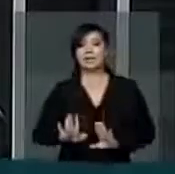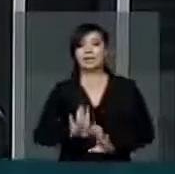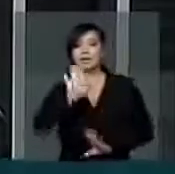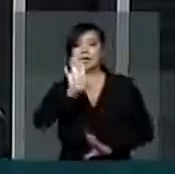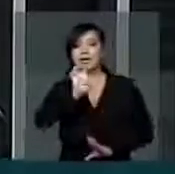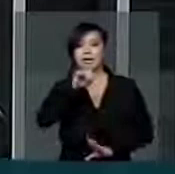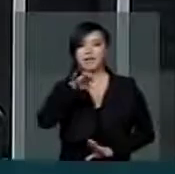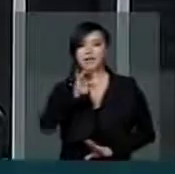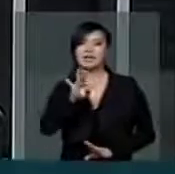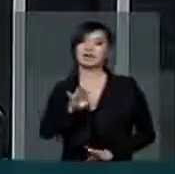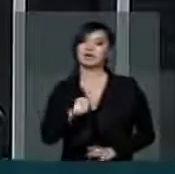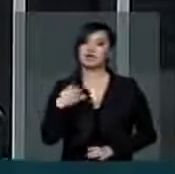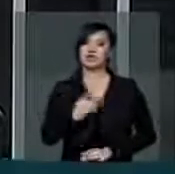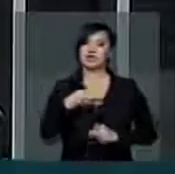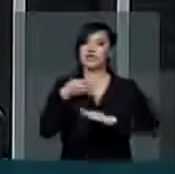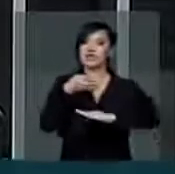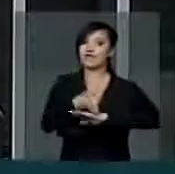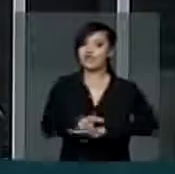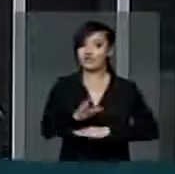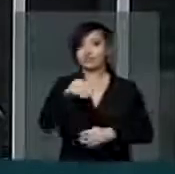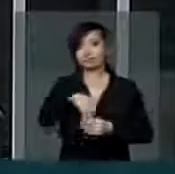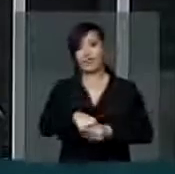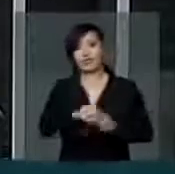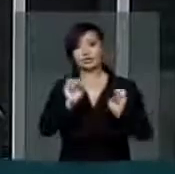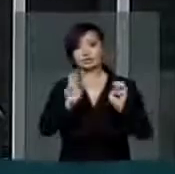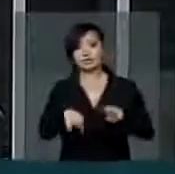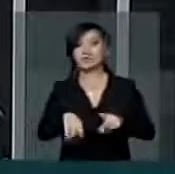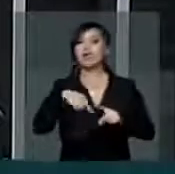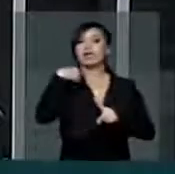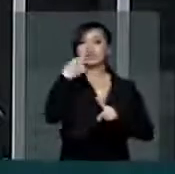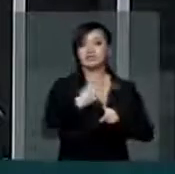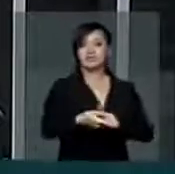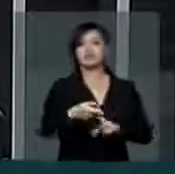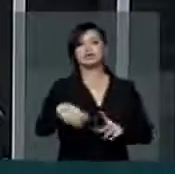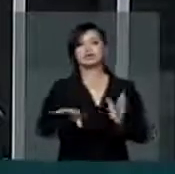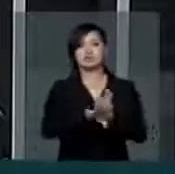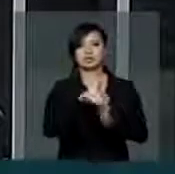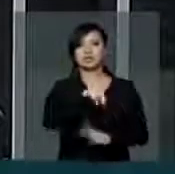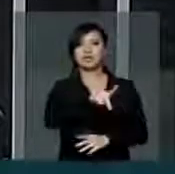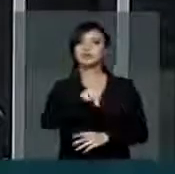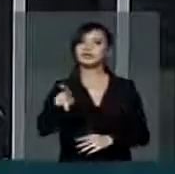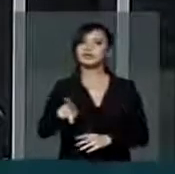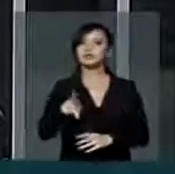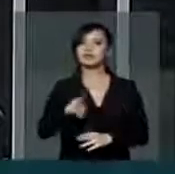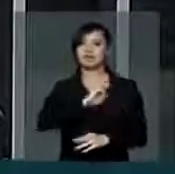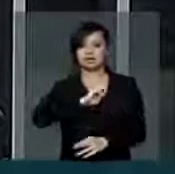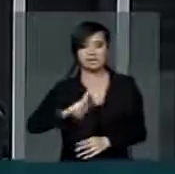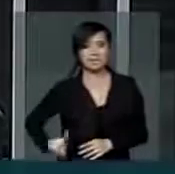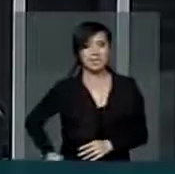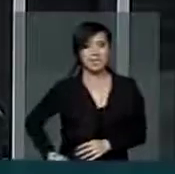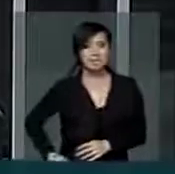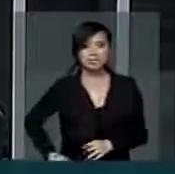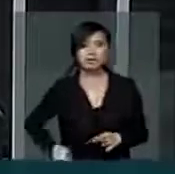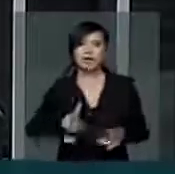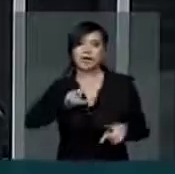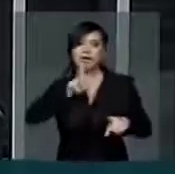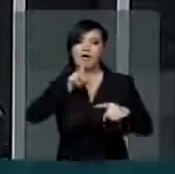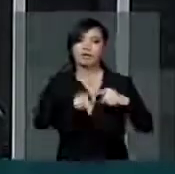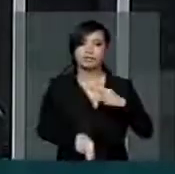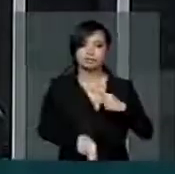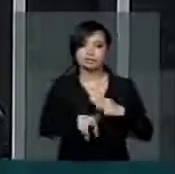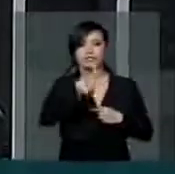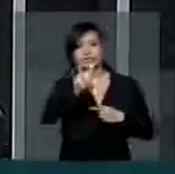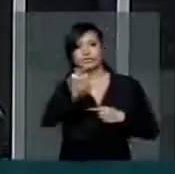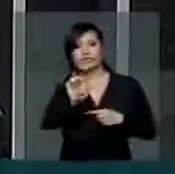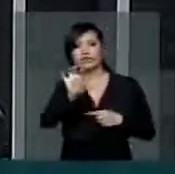foi vetada pela Presidente da República. Portanto, eu acho que eles vão ficar na geladeira, vai ficar na